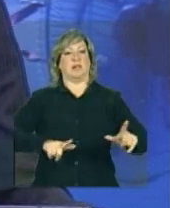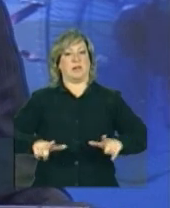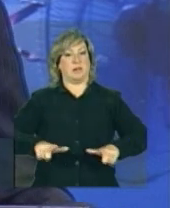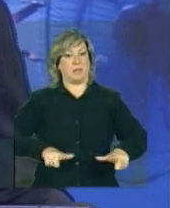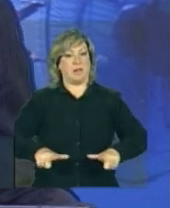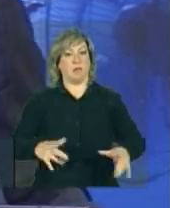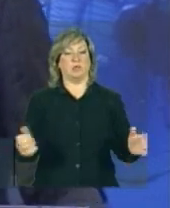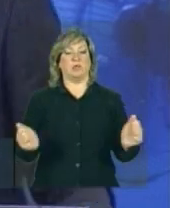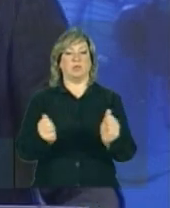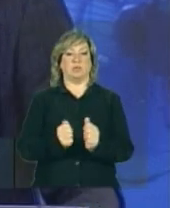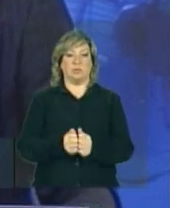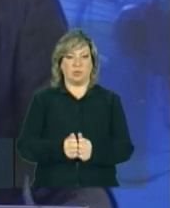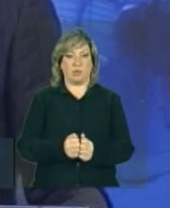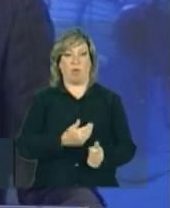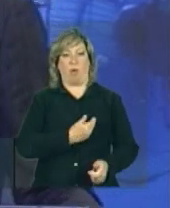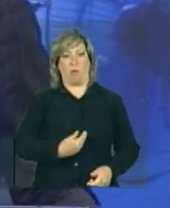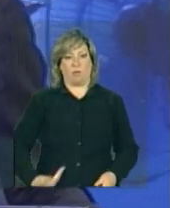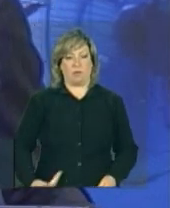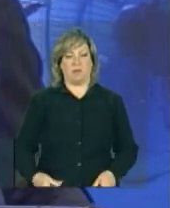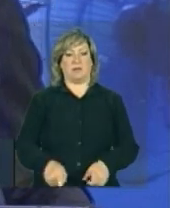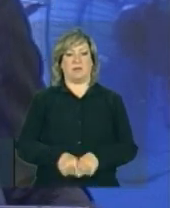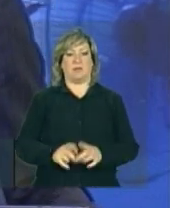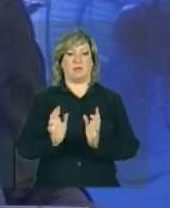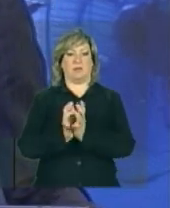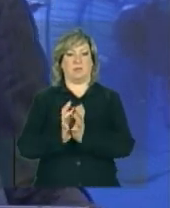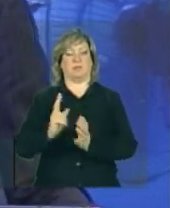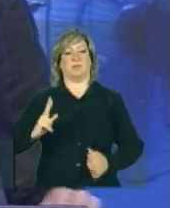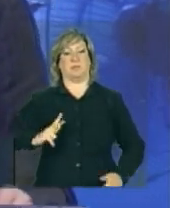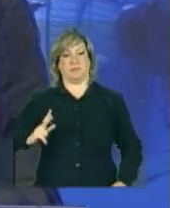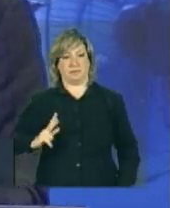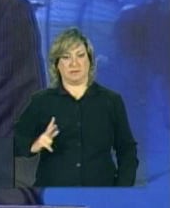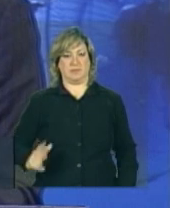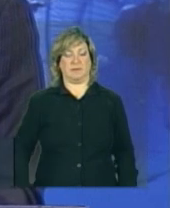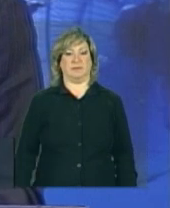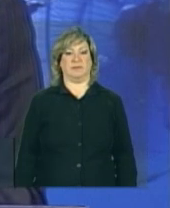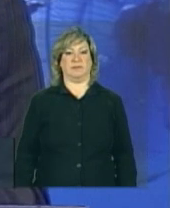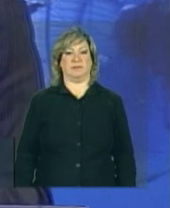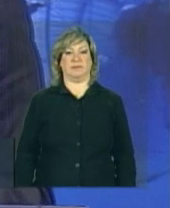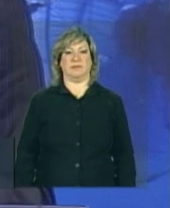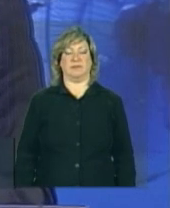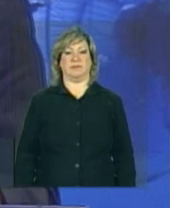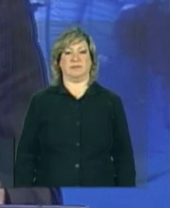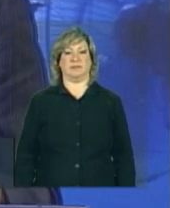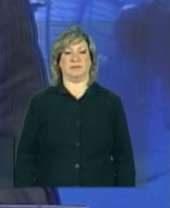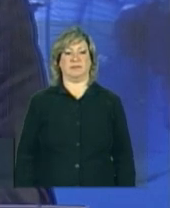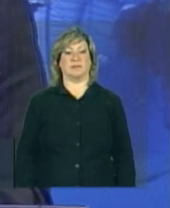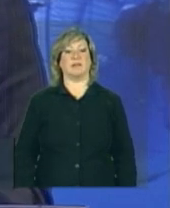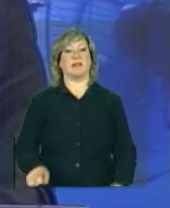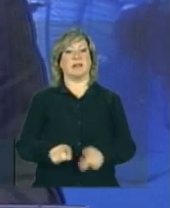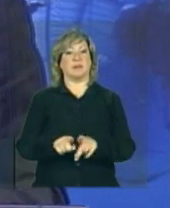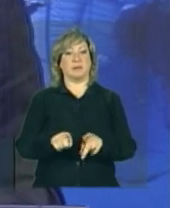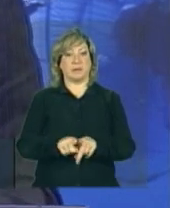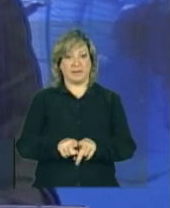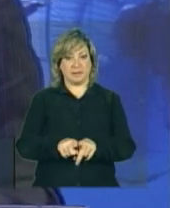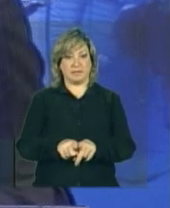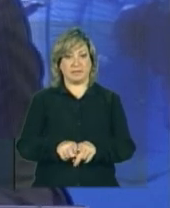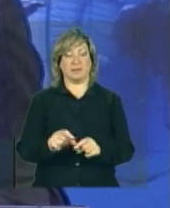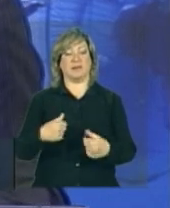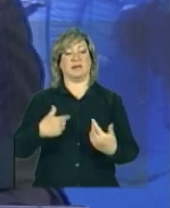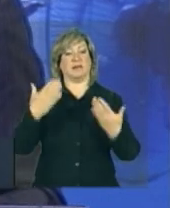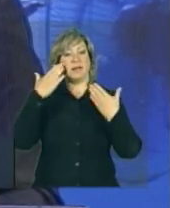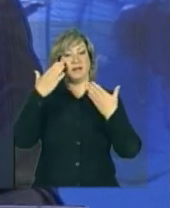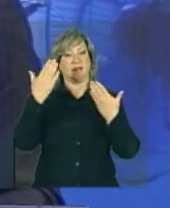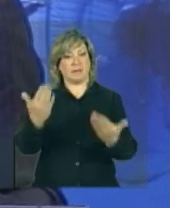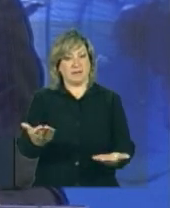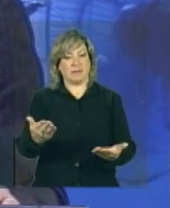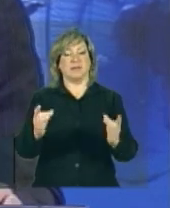em conjunto governo e iniciativa privada. Finalizando, então, agradeço